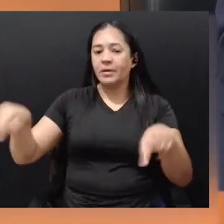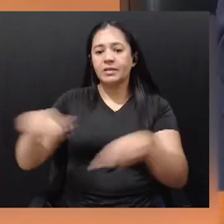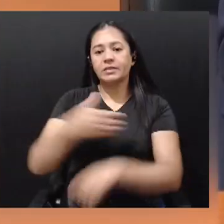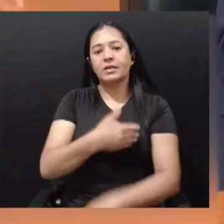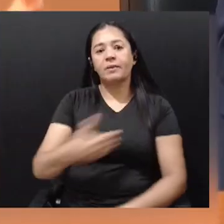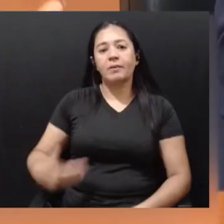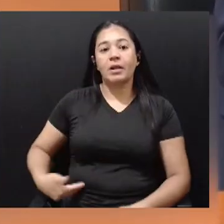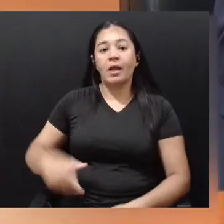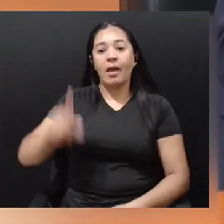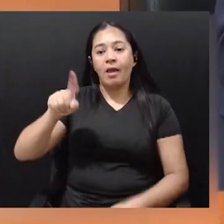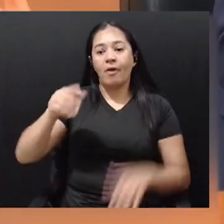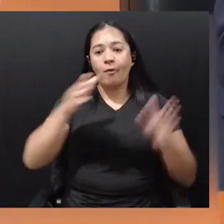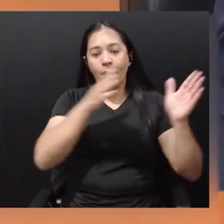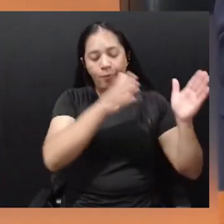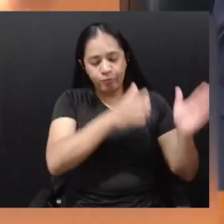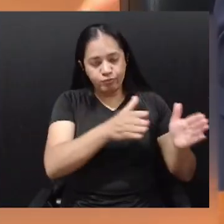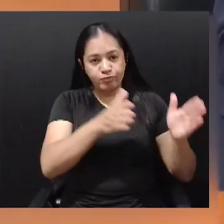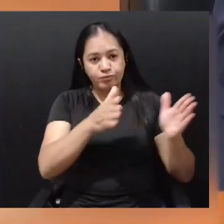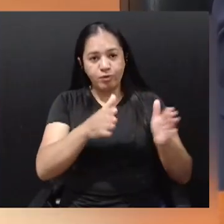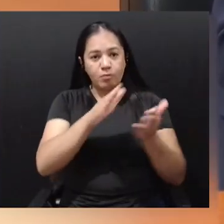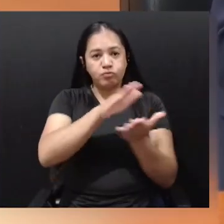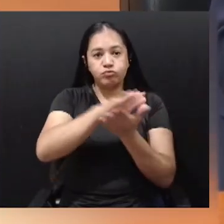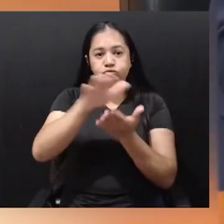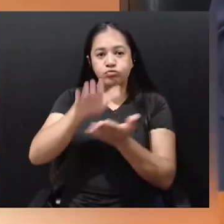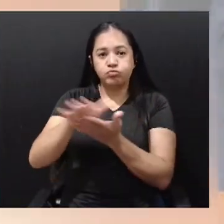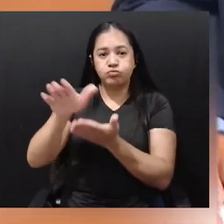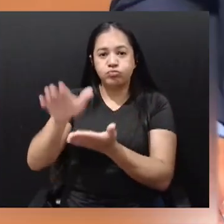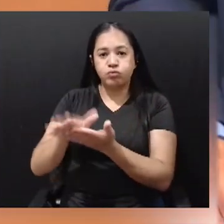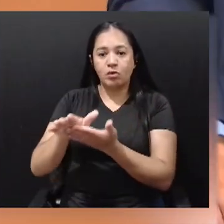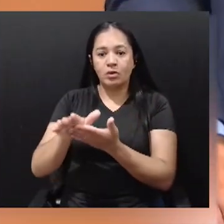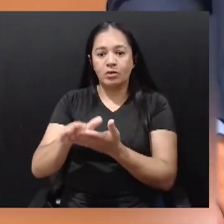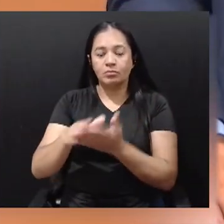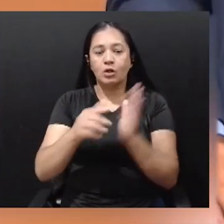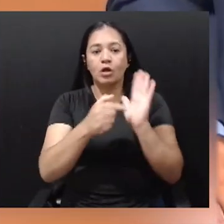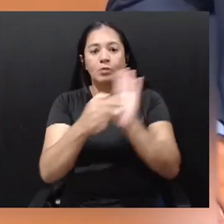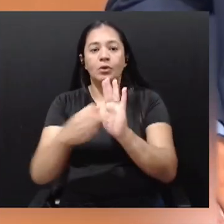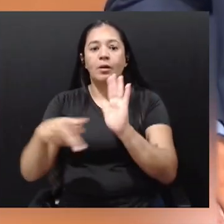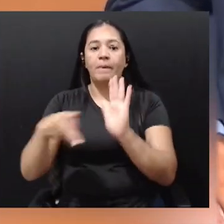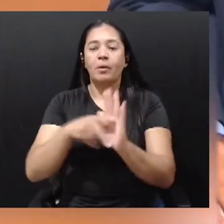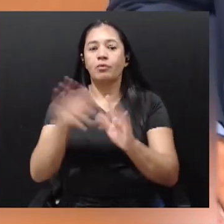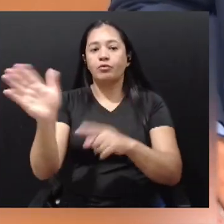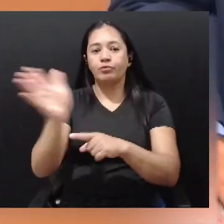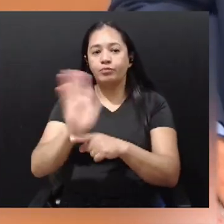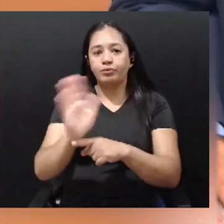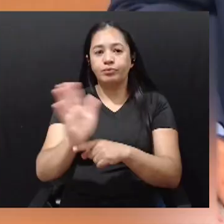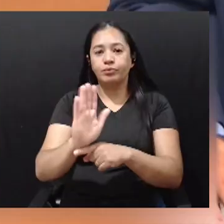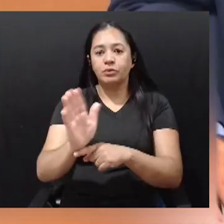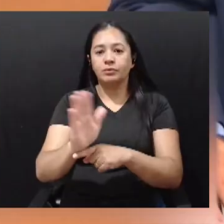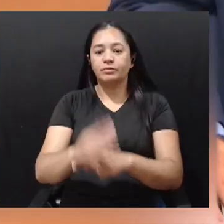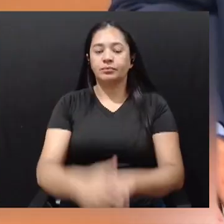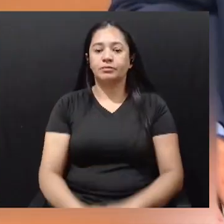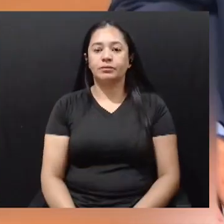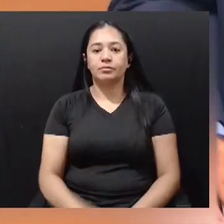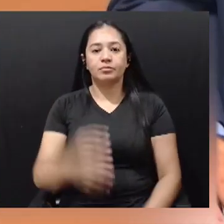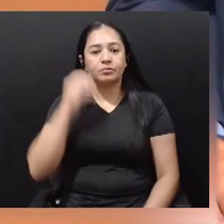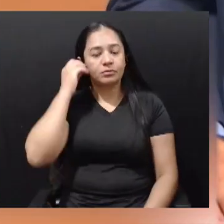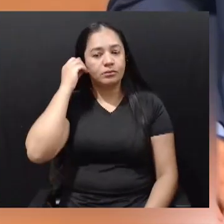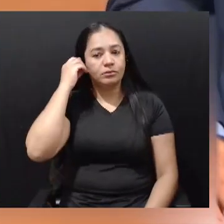que é a distribuição e a exibição dos filmes. Programa que visa a gente